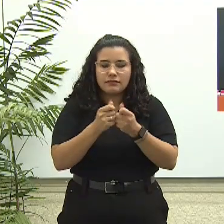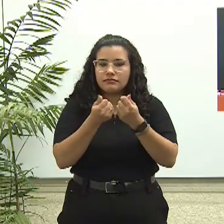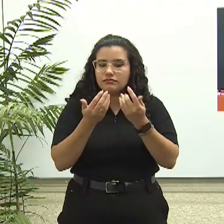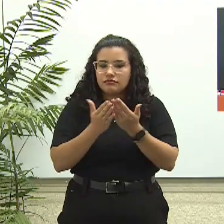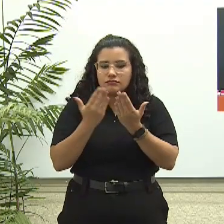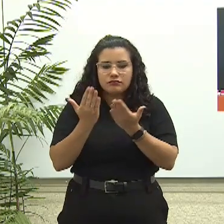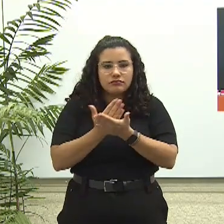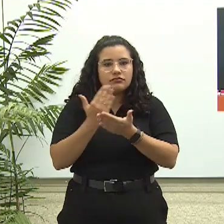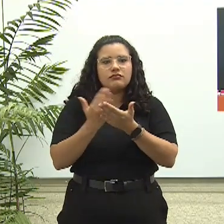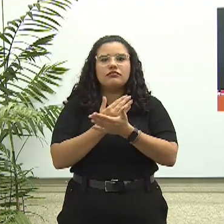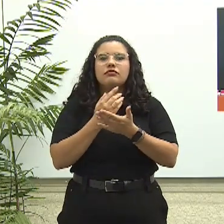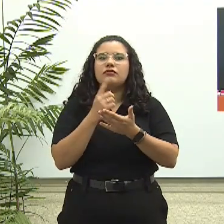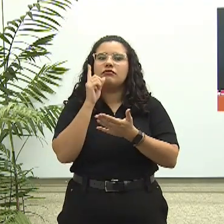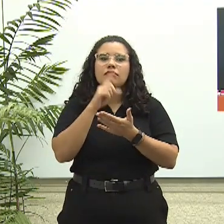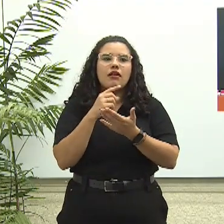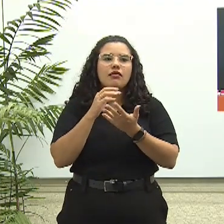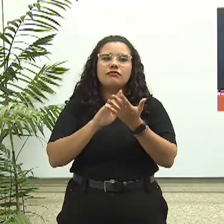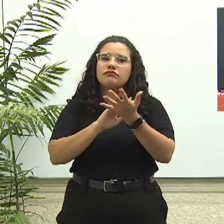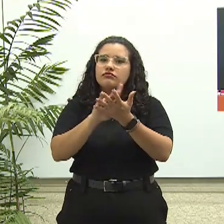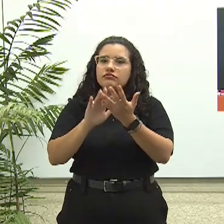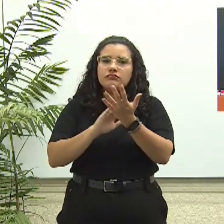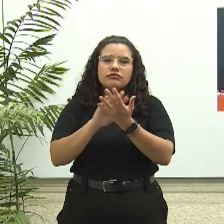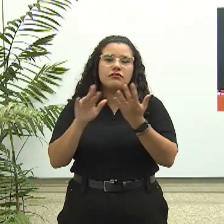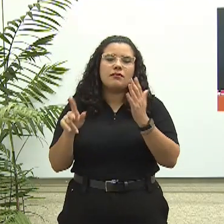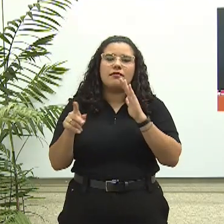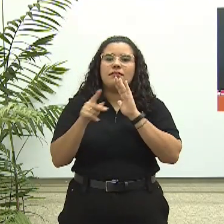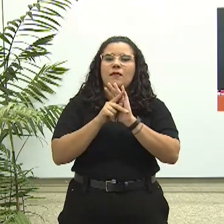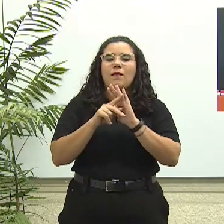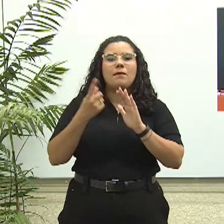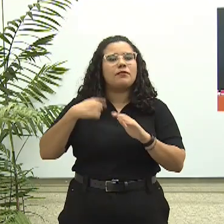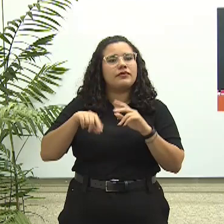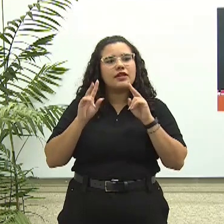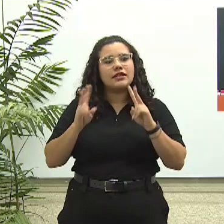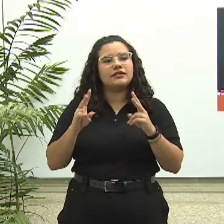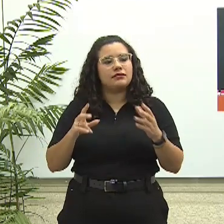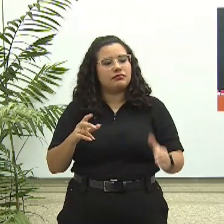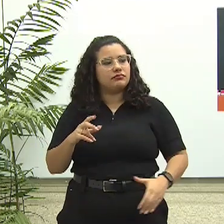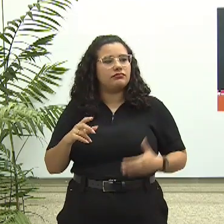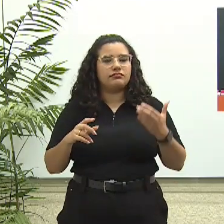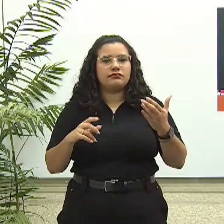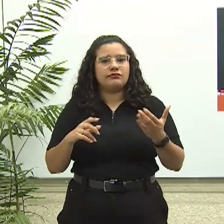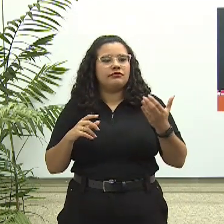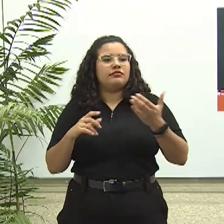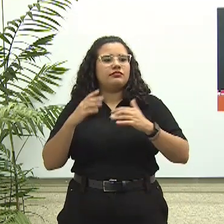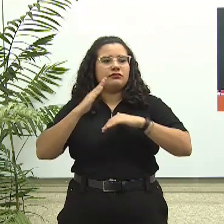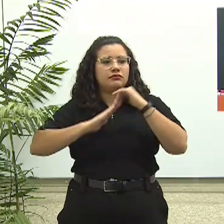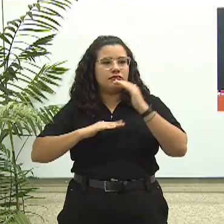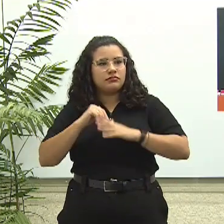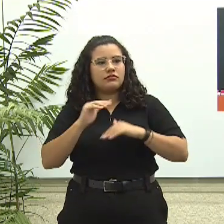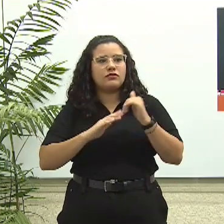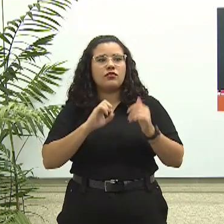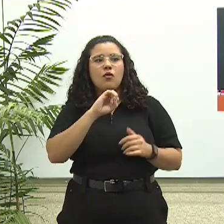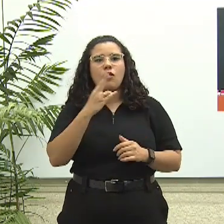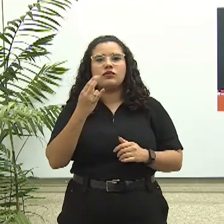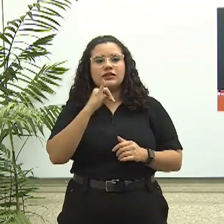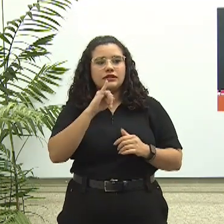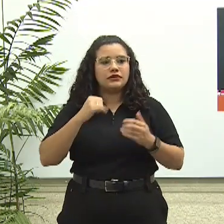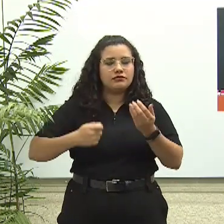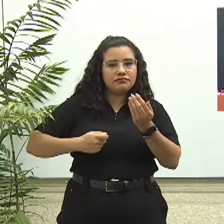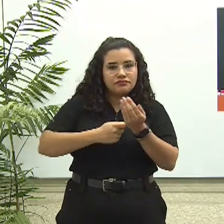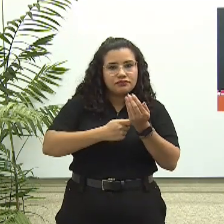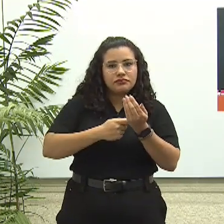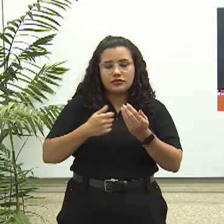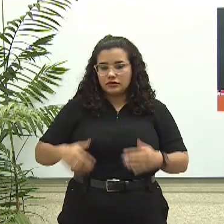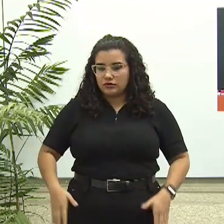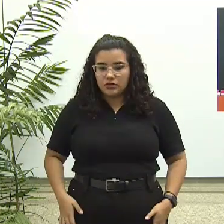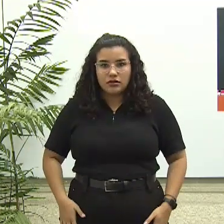dispositivo móvel de internalização ideológica e nós estamos sempre com ele na mão ou se se tá carregando não tá no bolso já dá